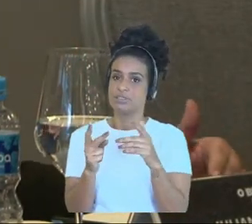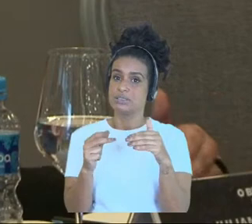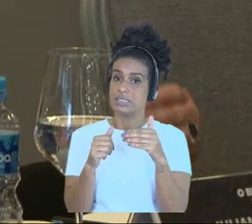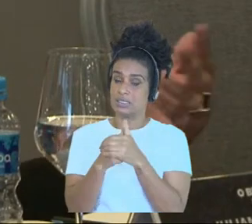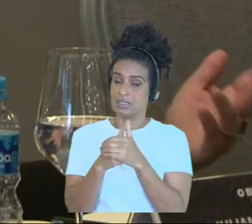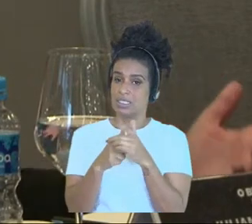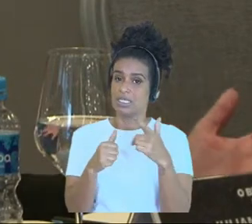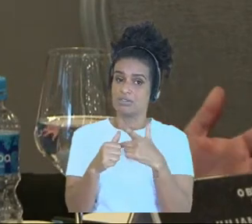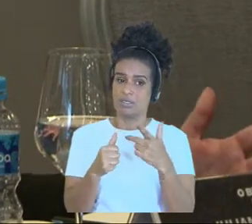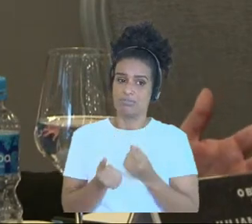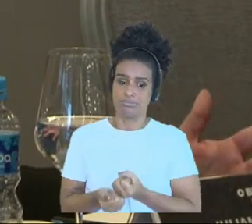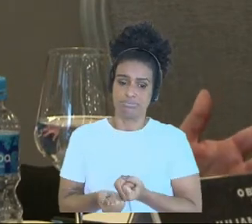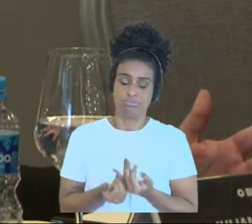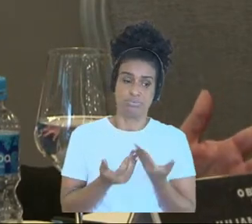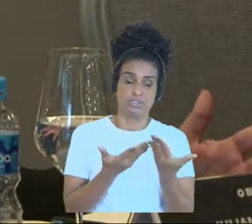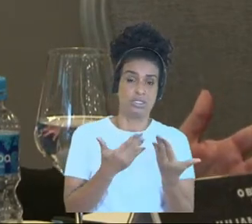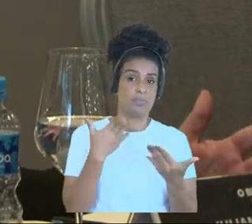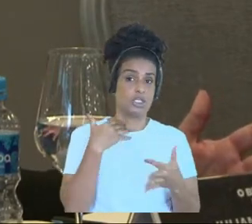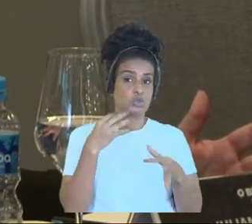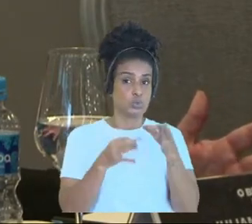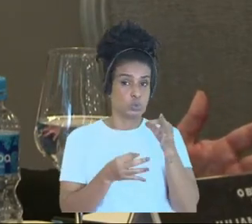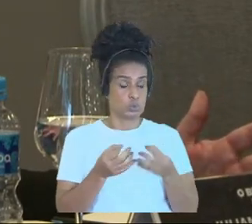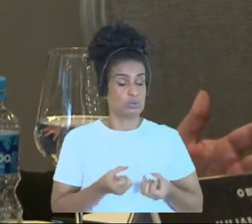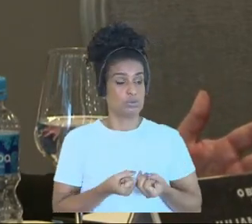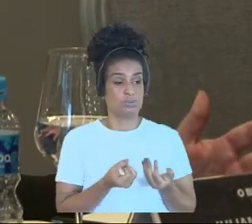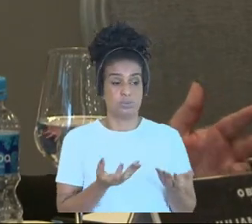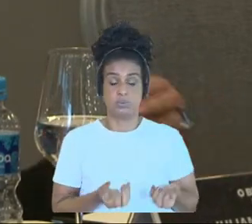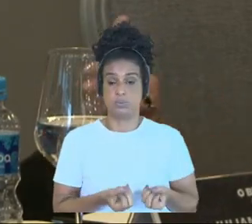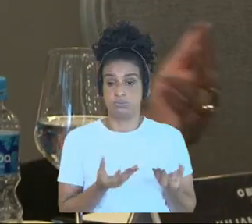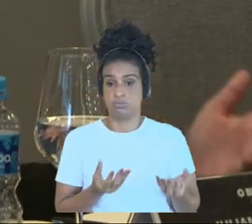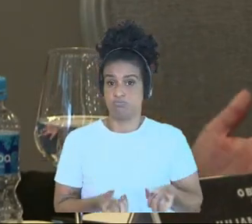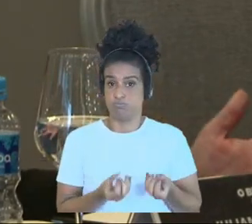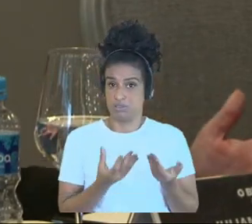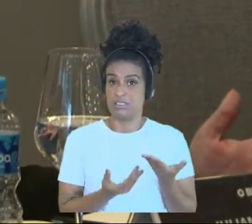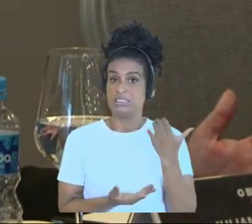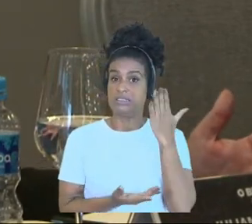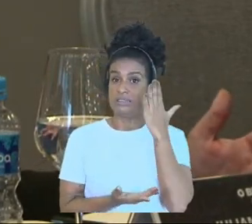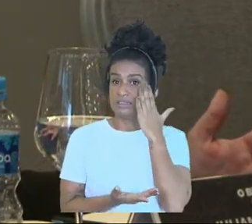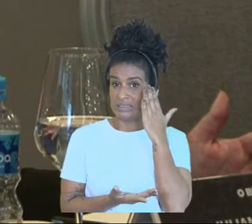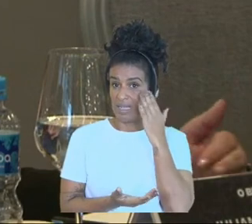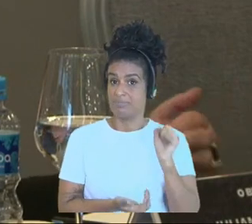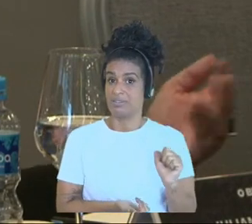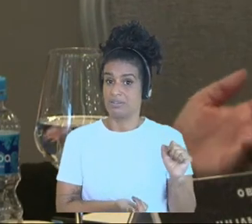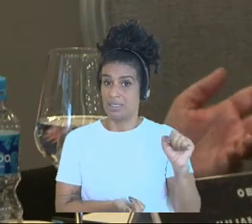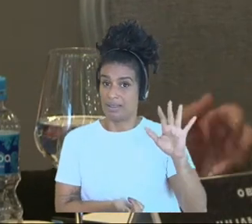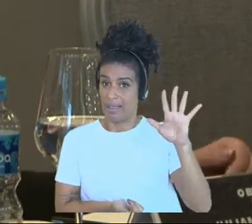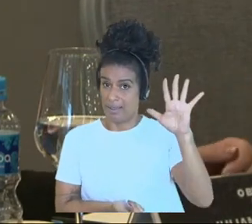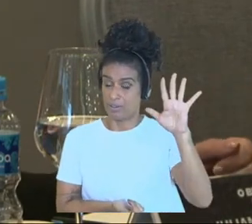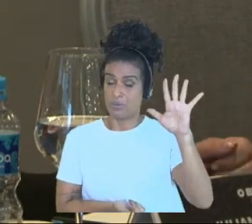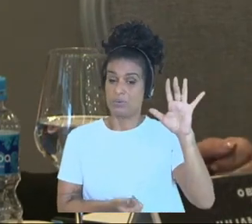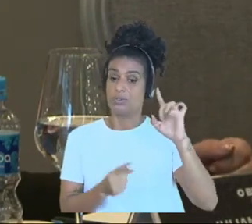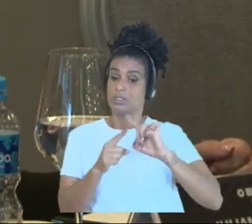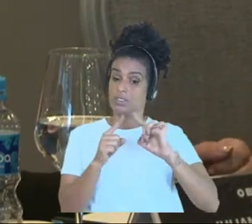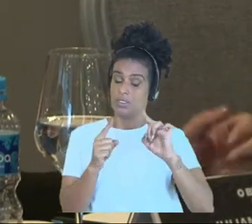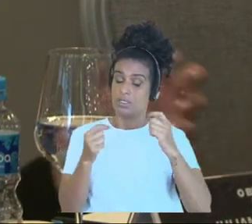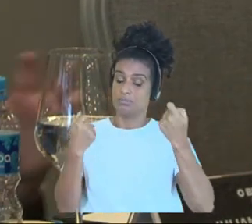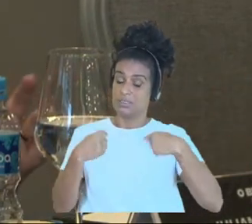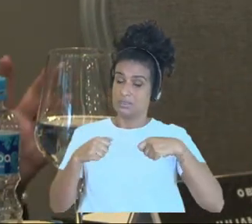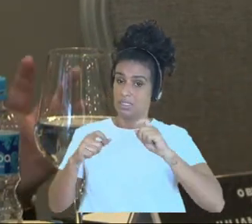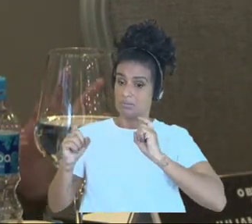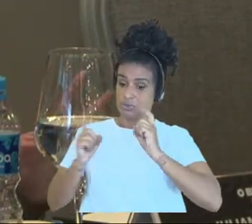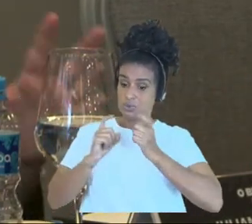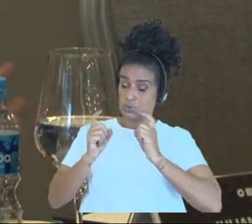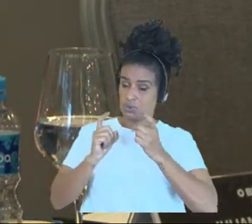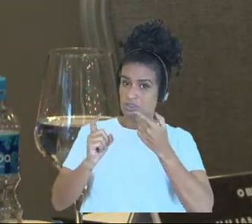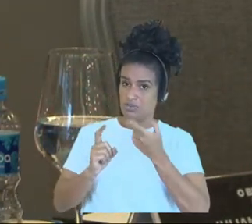com as regalias do judiciário, que a gente sabe que são extremamente custosas para o nosso orçamento e que, no caso, a gente precisa rediscutir. A gente não tem que